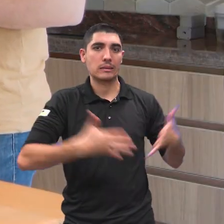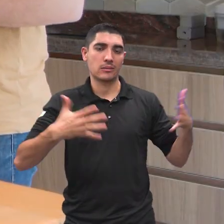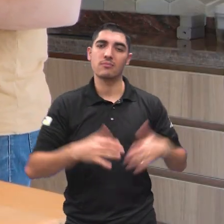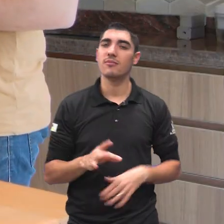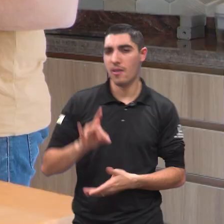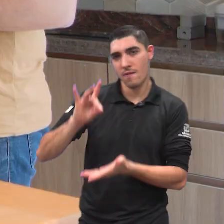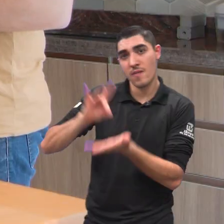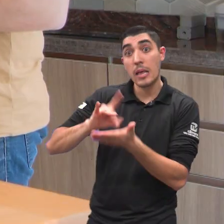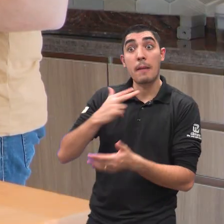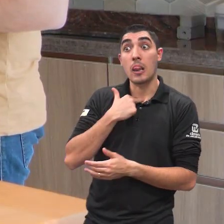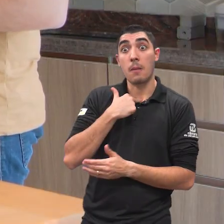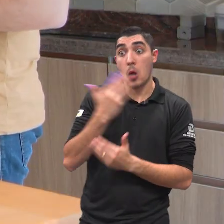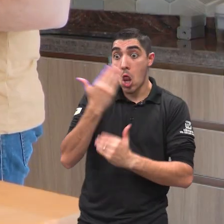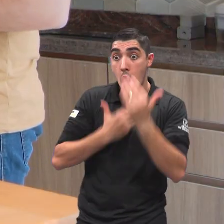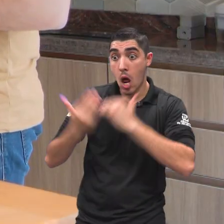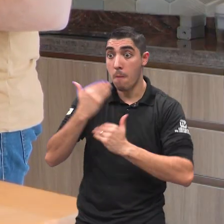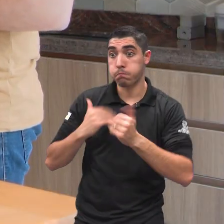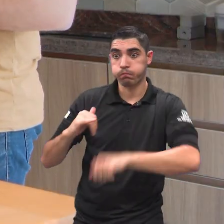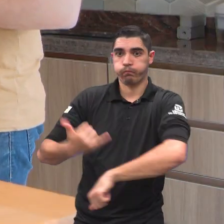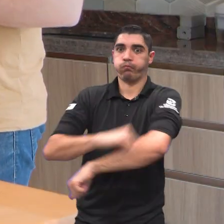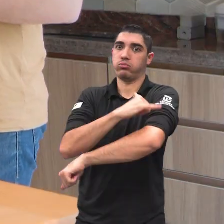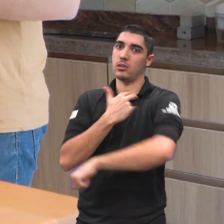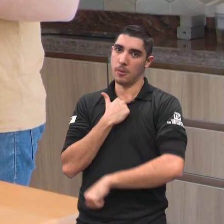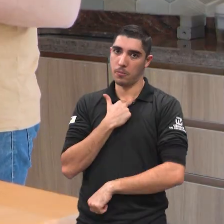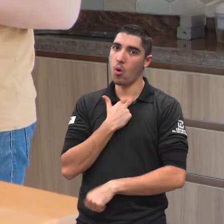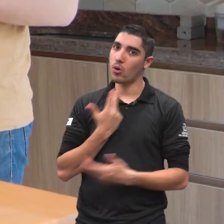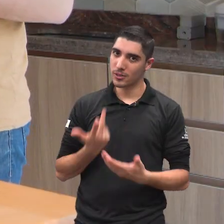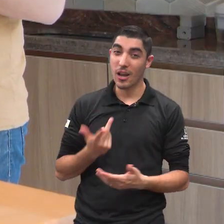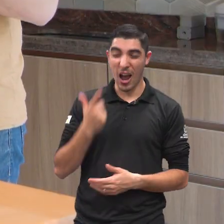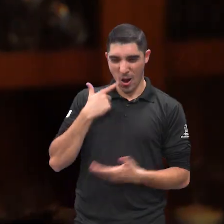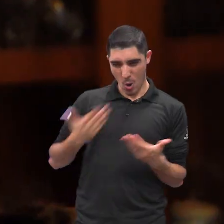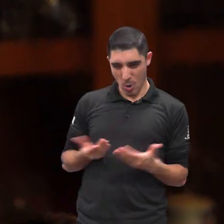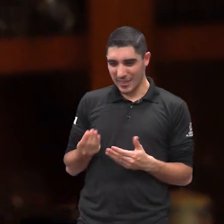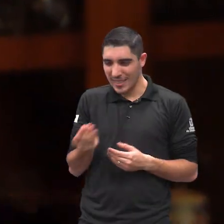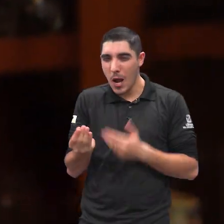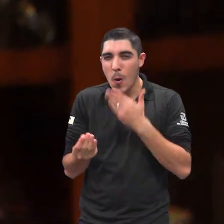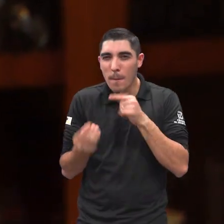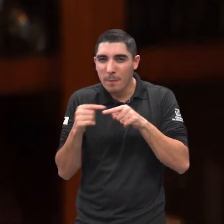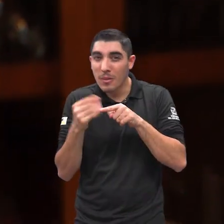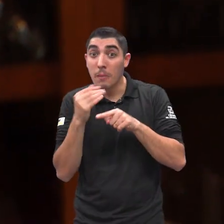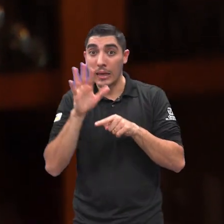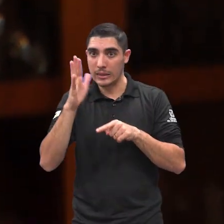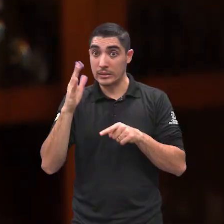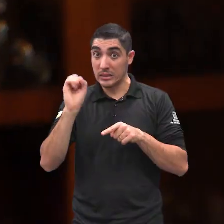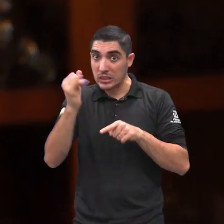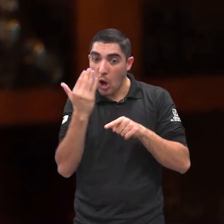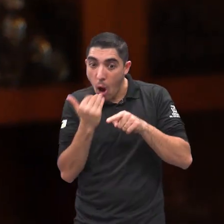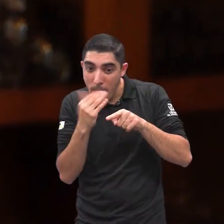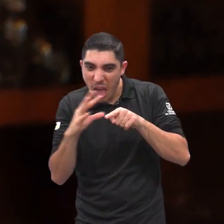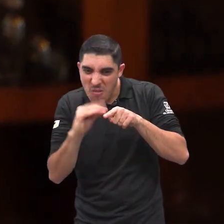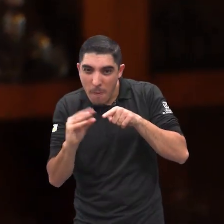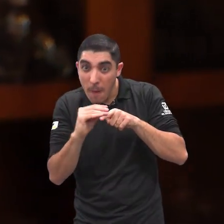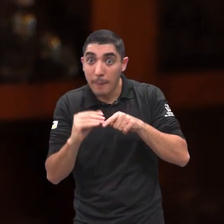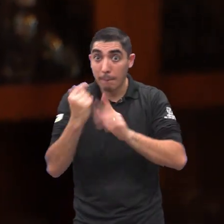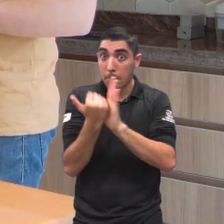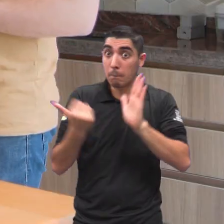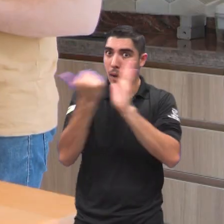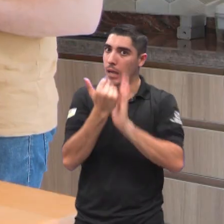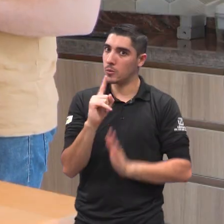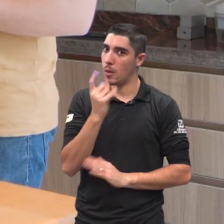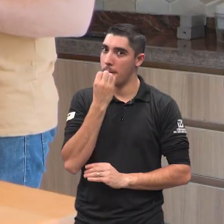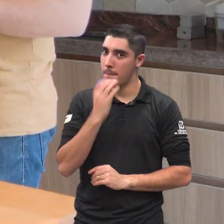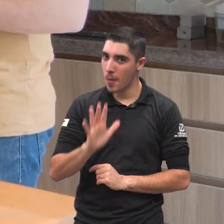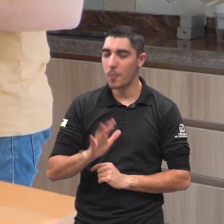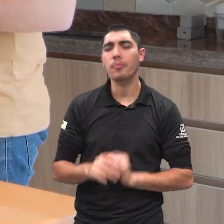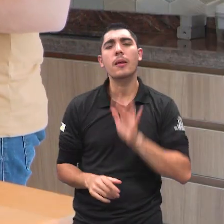Mas assim também não dá pra ser em excesso, né? Não pode. Hoje a gente tá ganhando ele aqui no petisco, mas o petisco em excesso todo mundo sabe também não é legal.